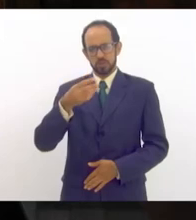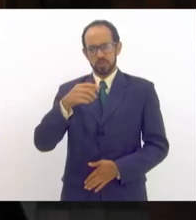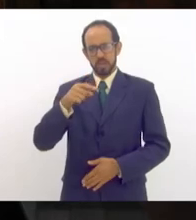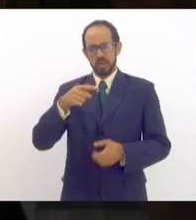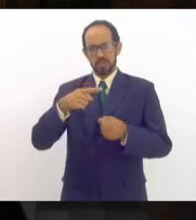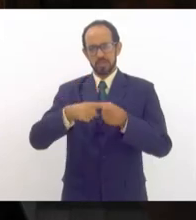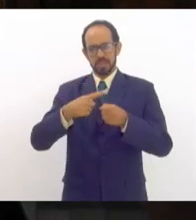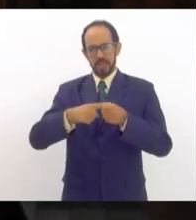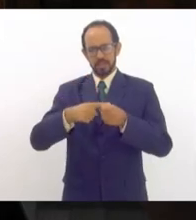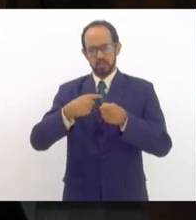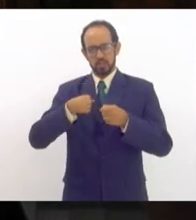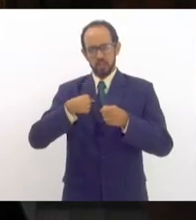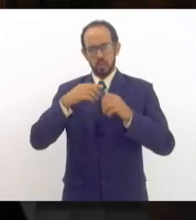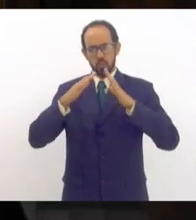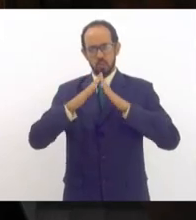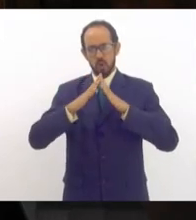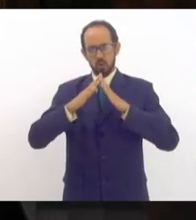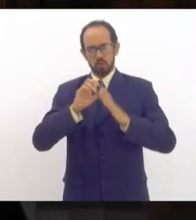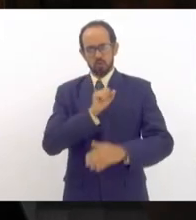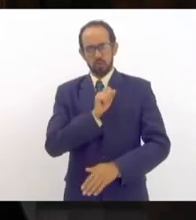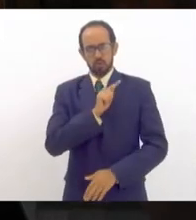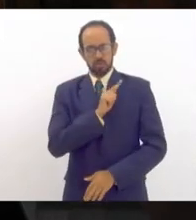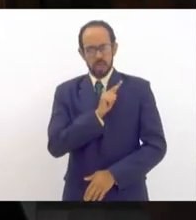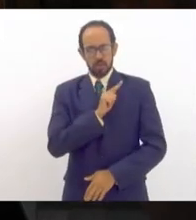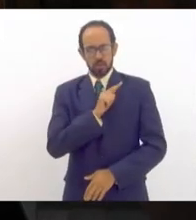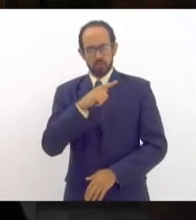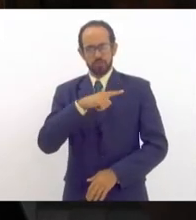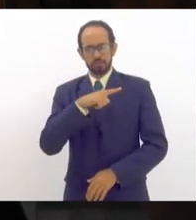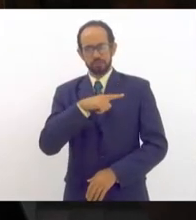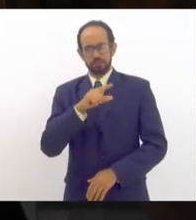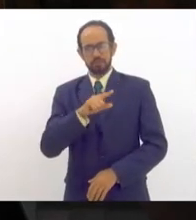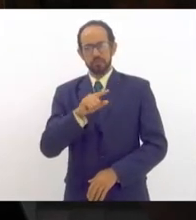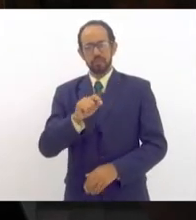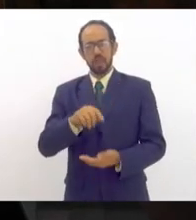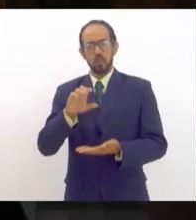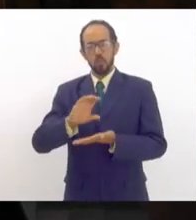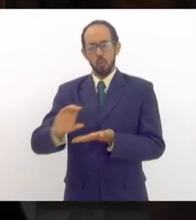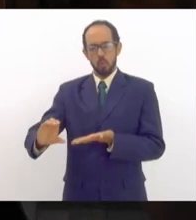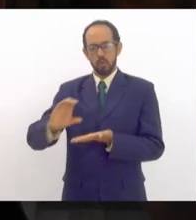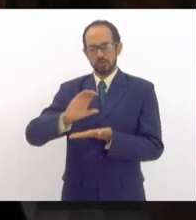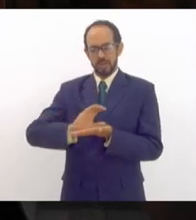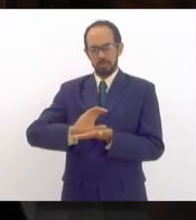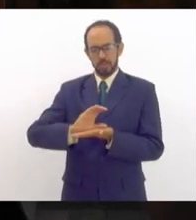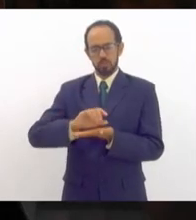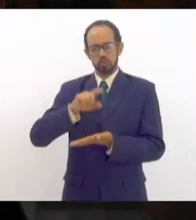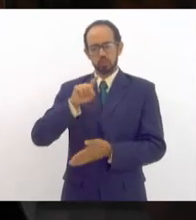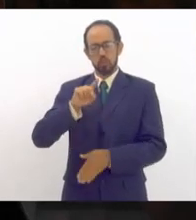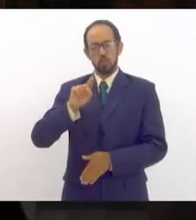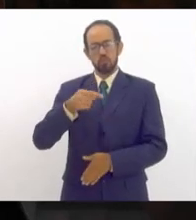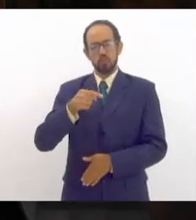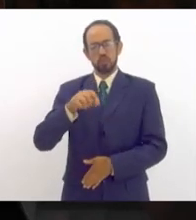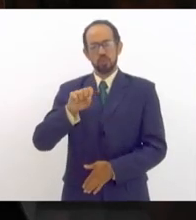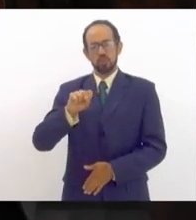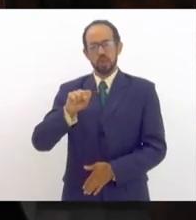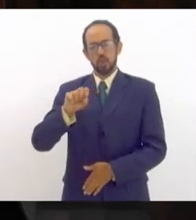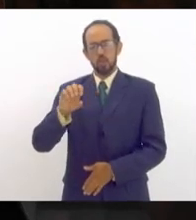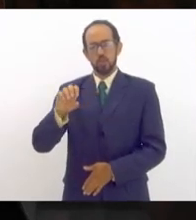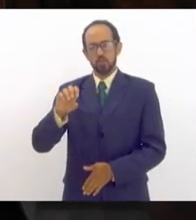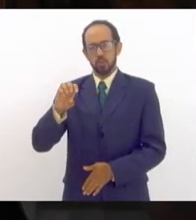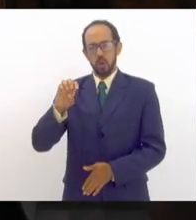cidade de São Gonçalo que eu aqui represento tem um orçamento de um bilhão e oitocentos para mais de um milhão de habitantes